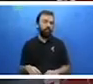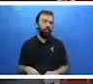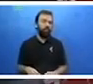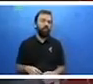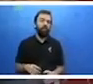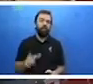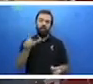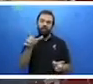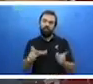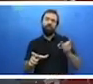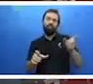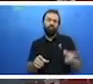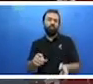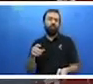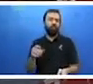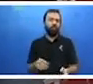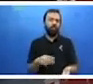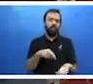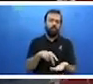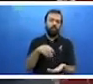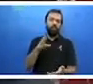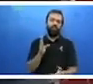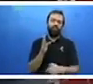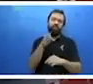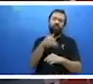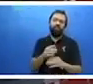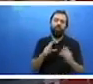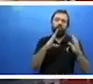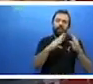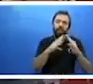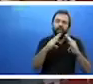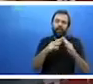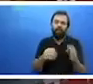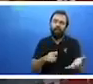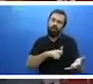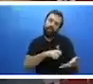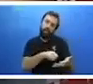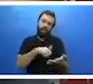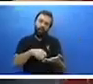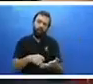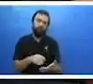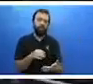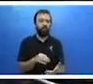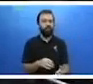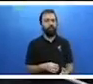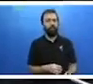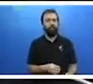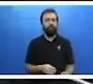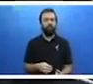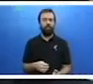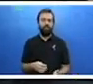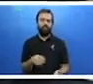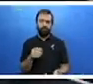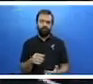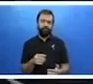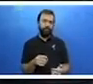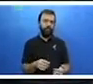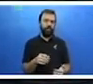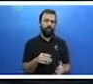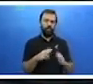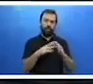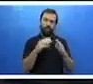casas, pegam os dados, quantas pessoas moram, qual é a renda da família e passa isso tudo para o